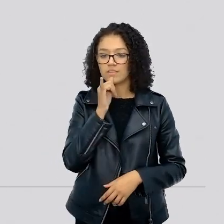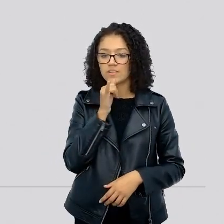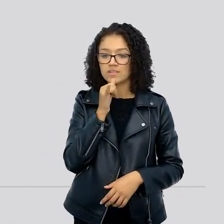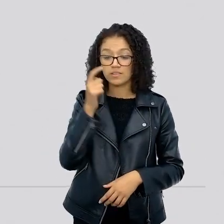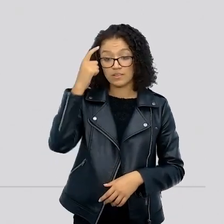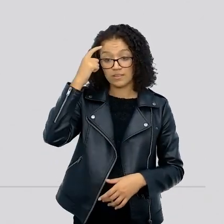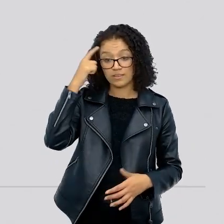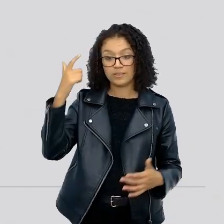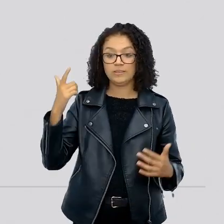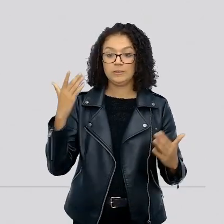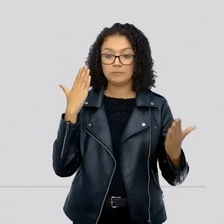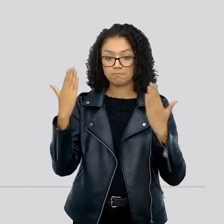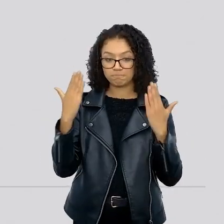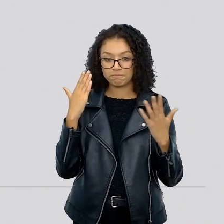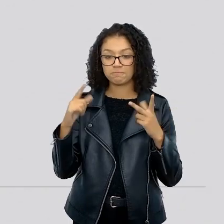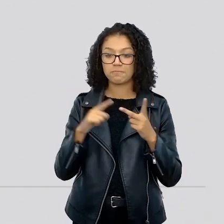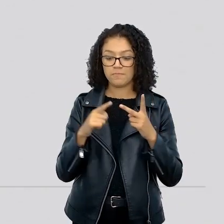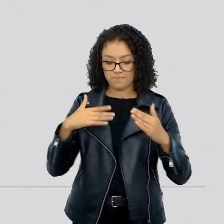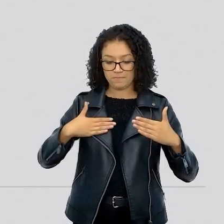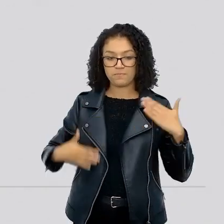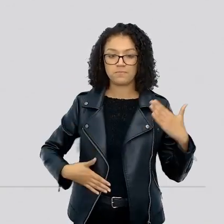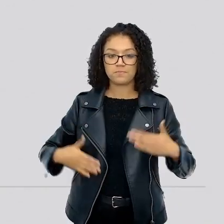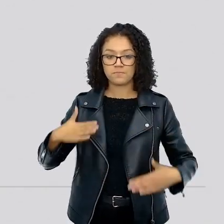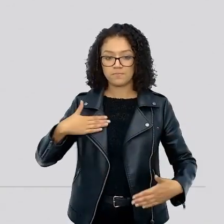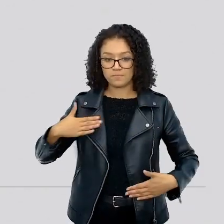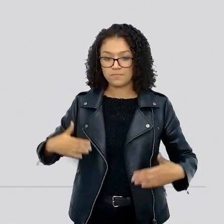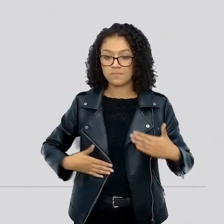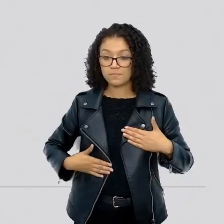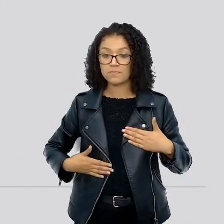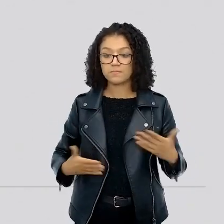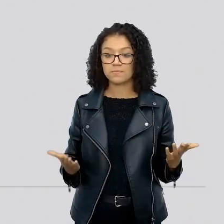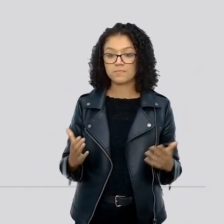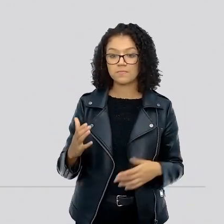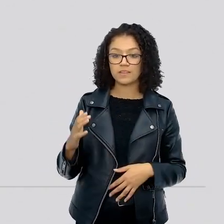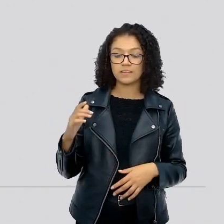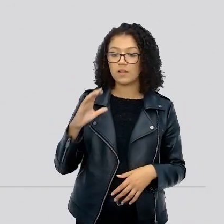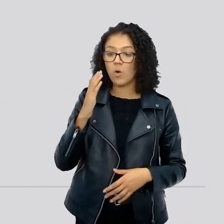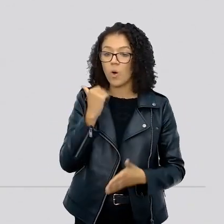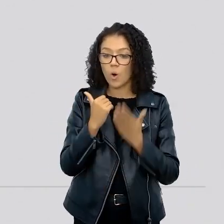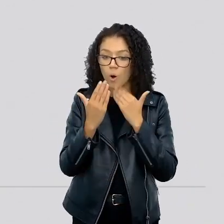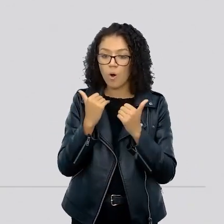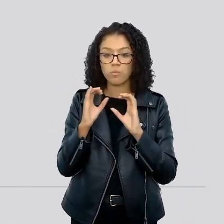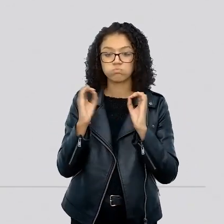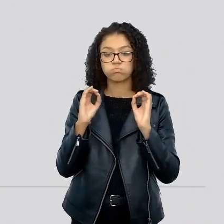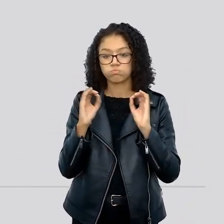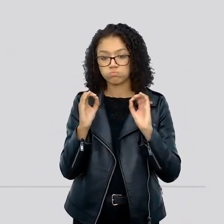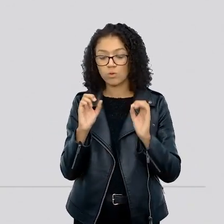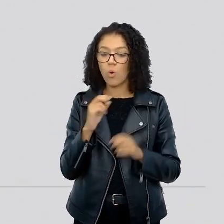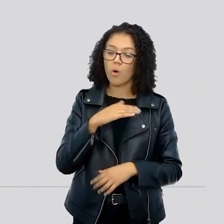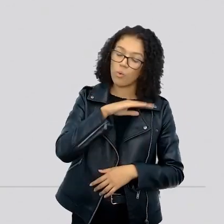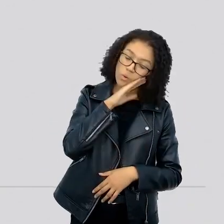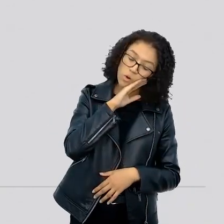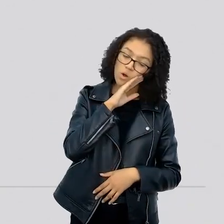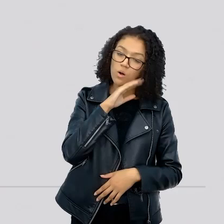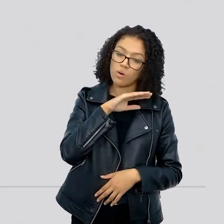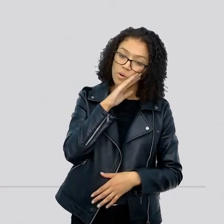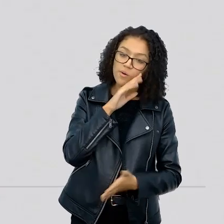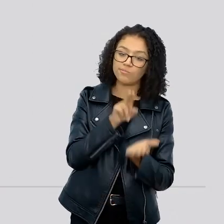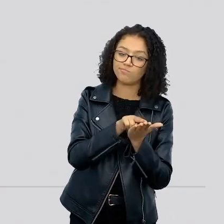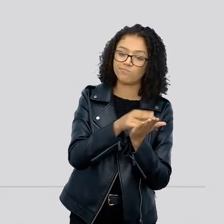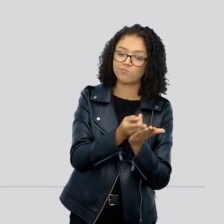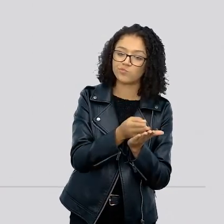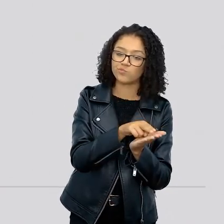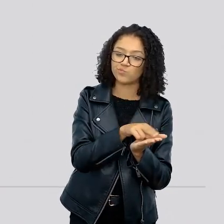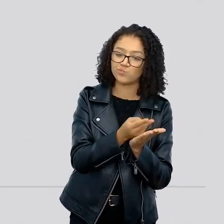mental impactada, saúde física impactada, distúrbio alimentar e distúrbio do sono. A saúde que vai entrar nesse